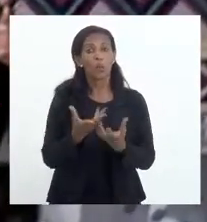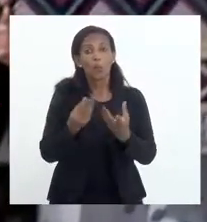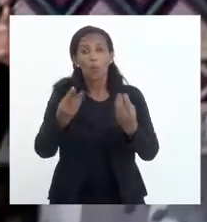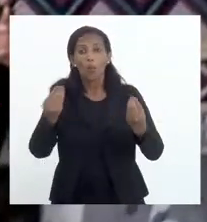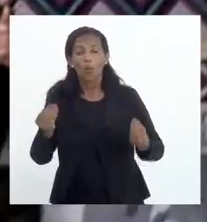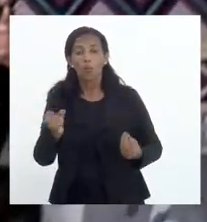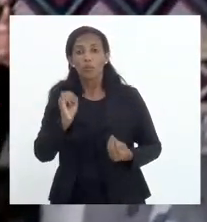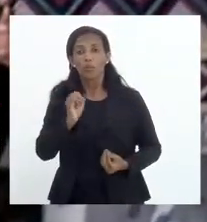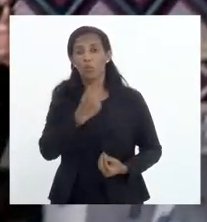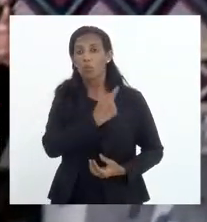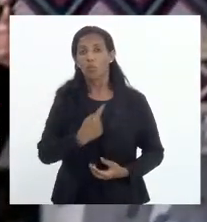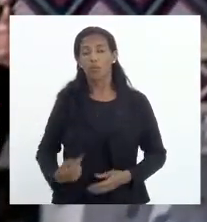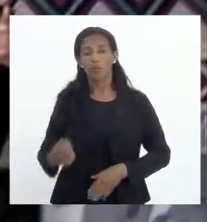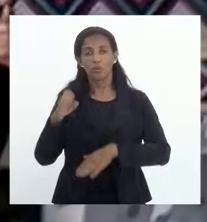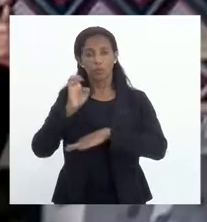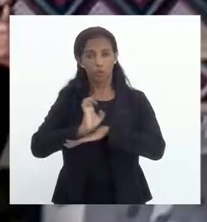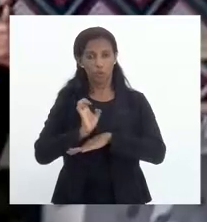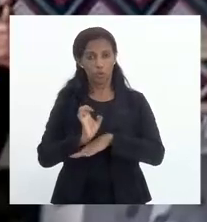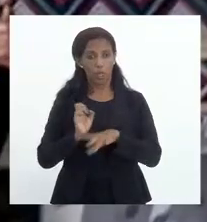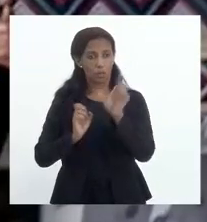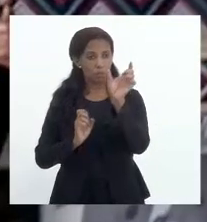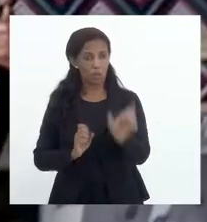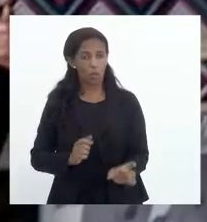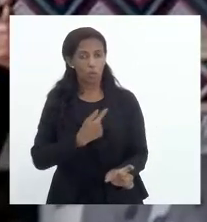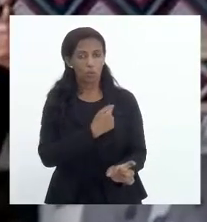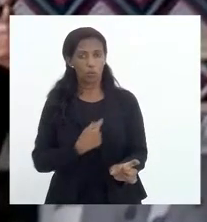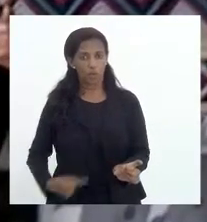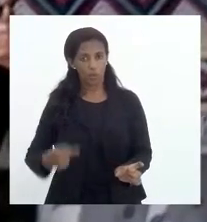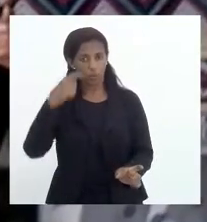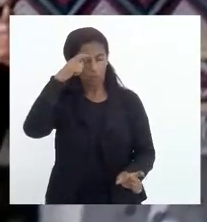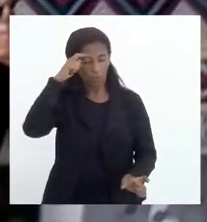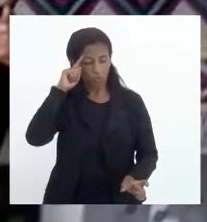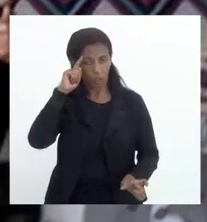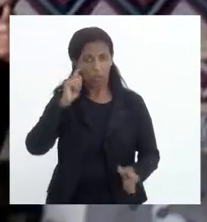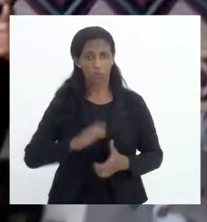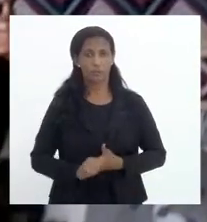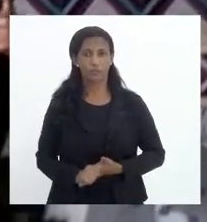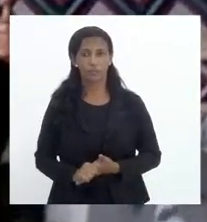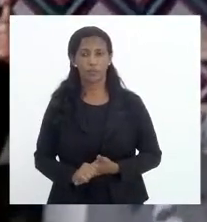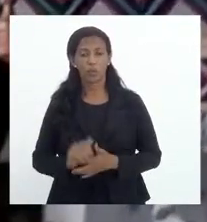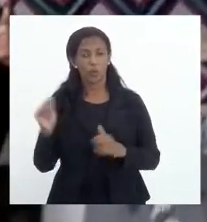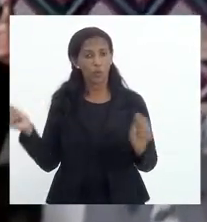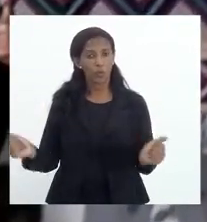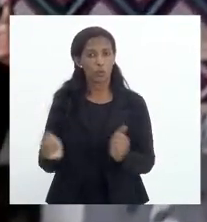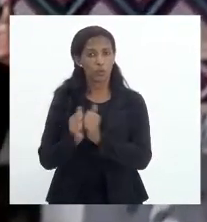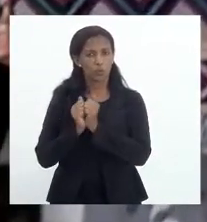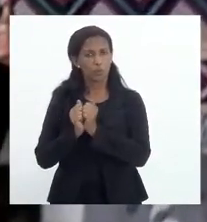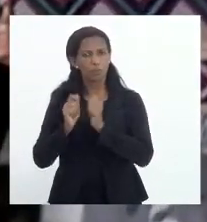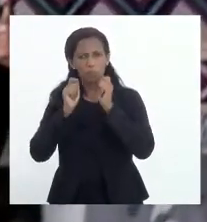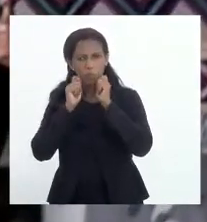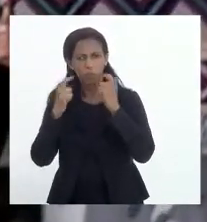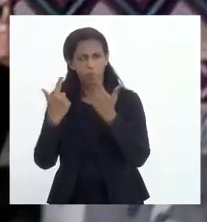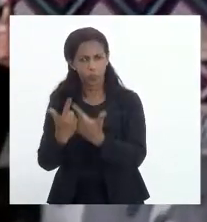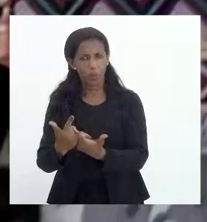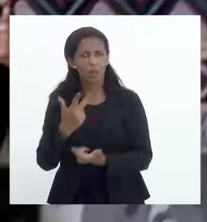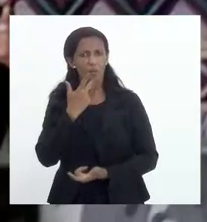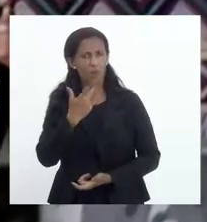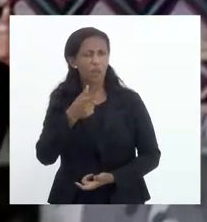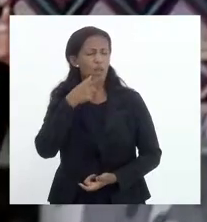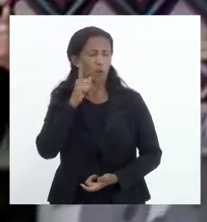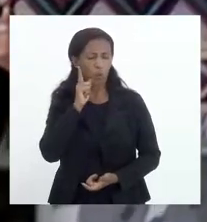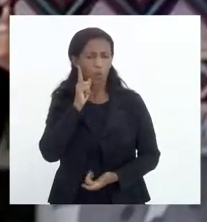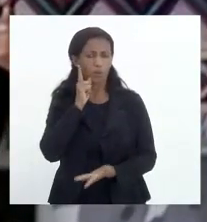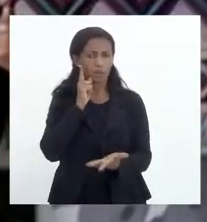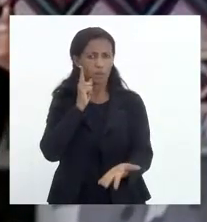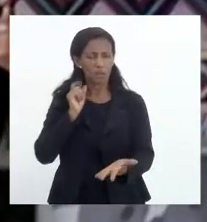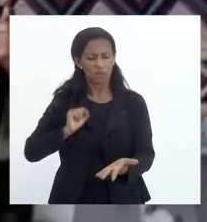se o governo do Estado, na figura do governador Cláudio Castro, juntamente com essa casa, eu falei ontem sobre isso, que